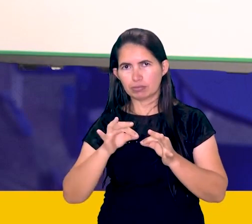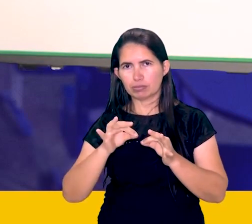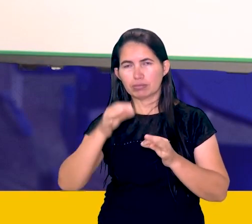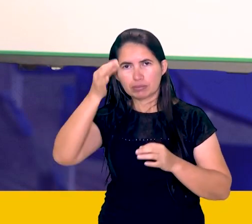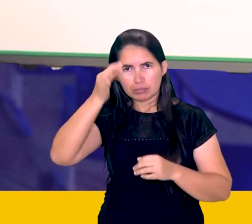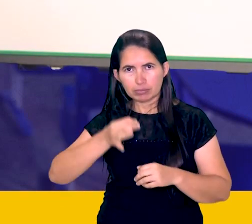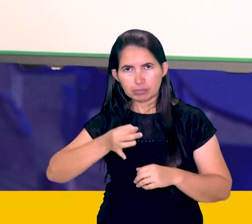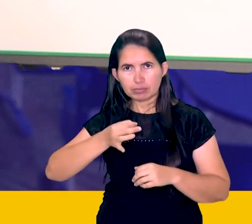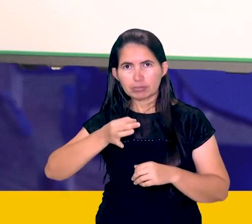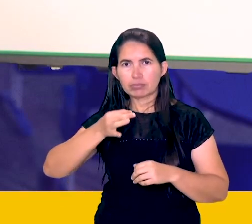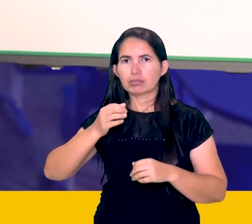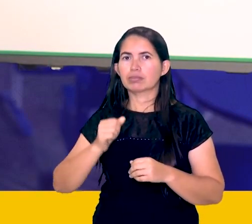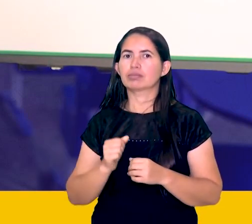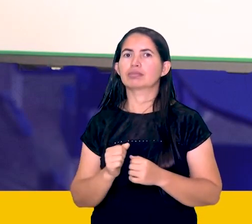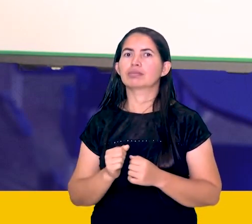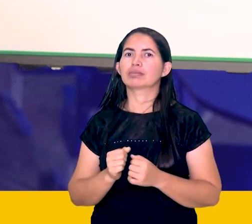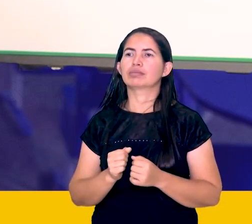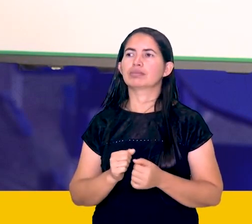certo?